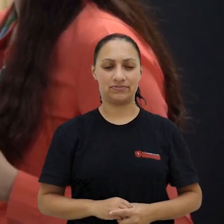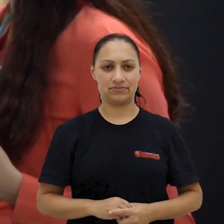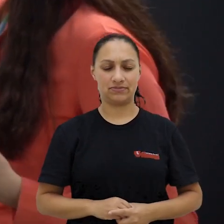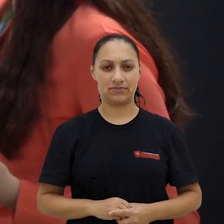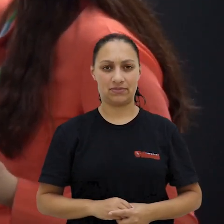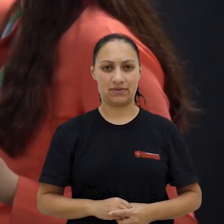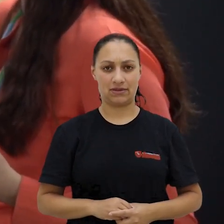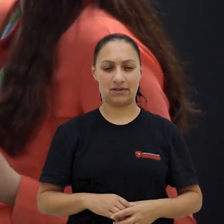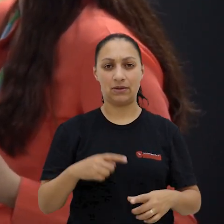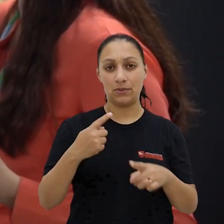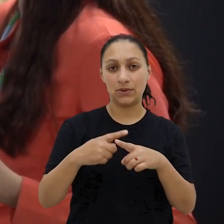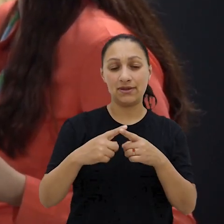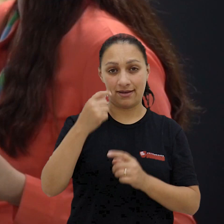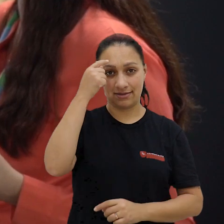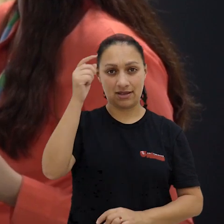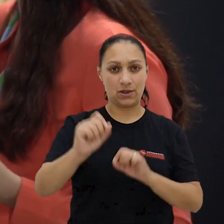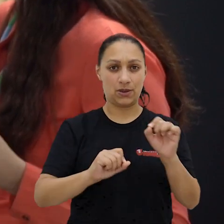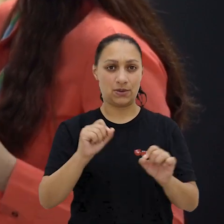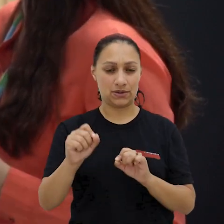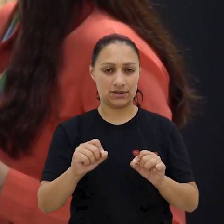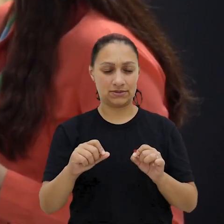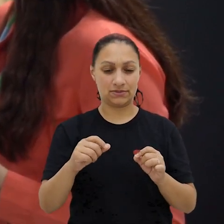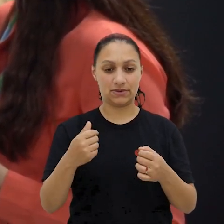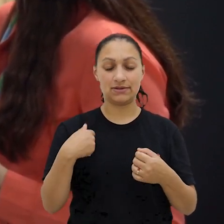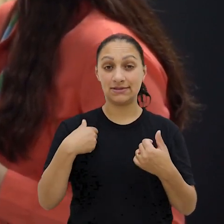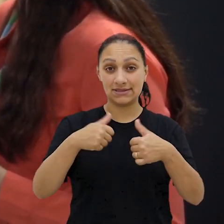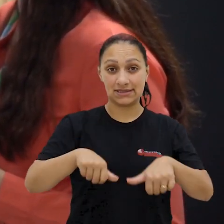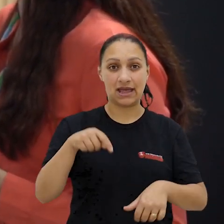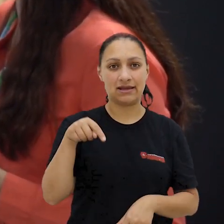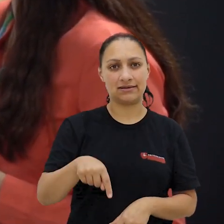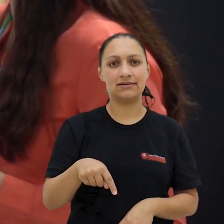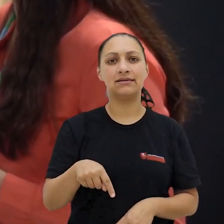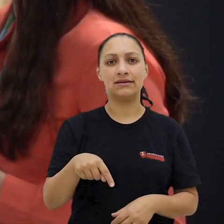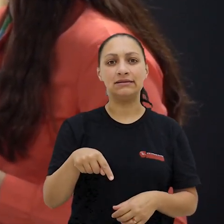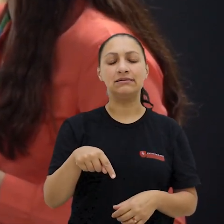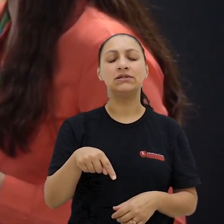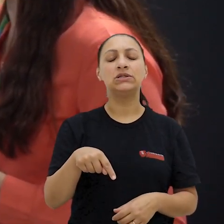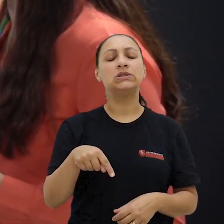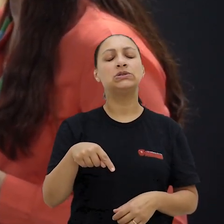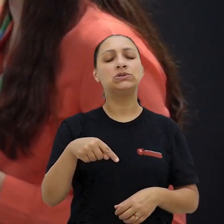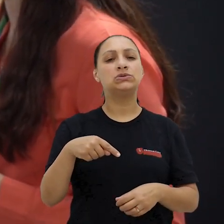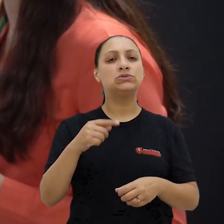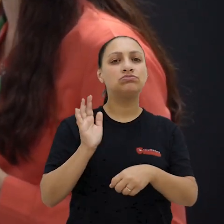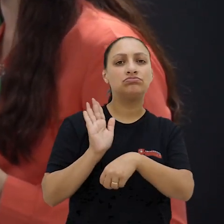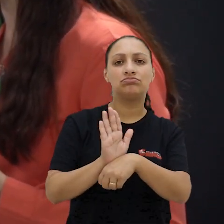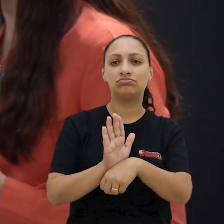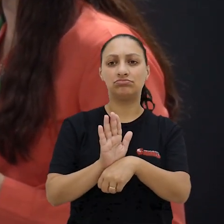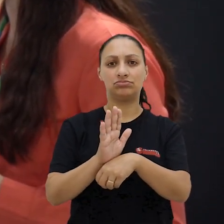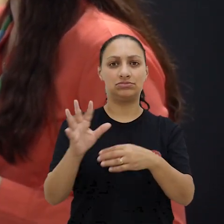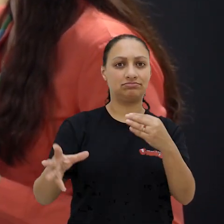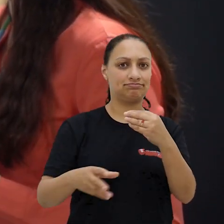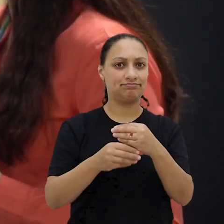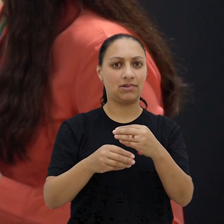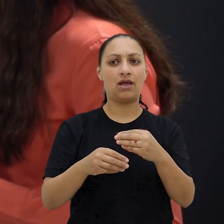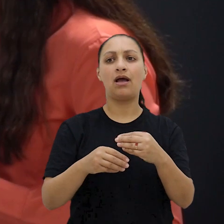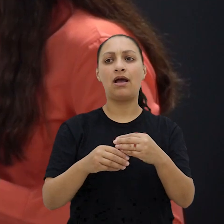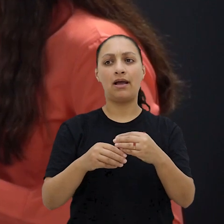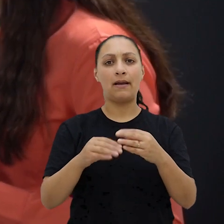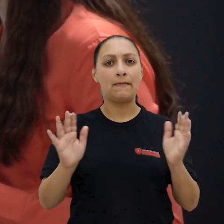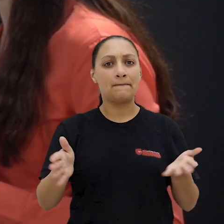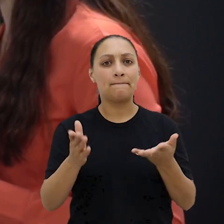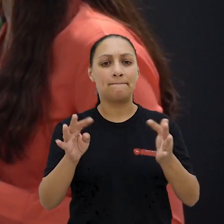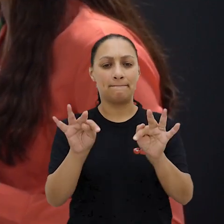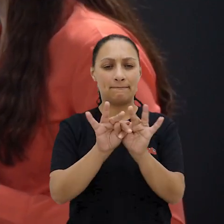no parque. Porque a ideia é essa, né? É estar aqui dentro e contribuir, alimentar o parque, ou